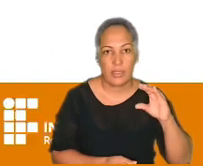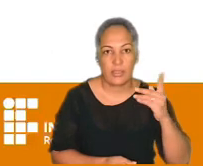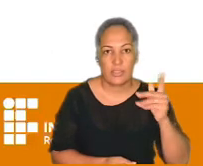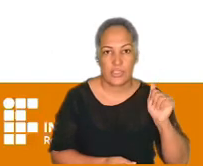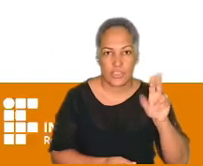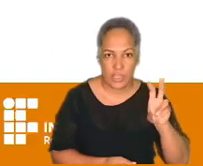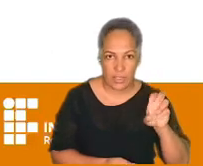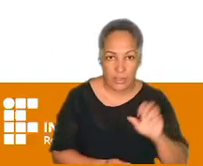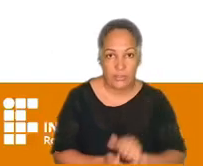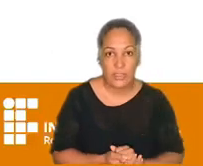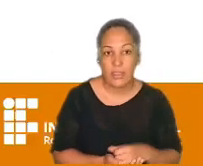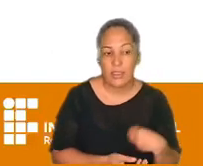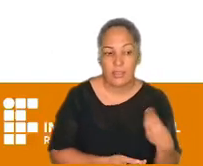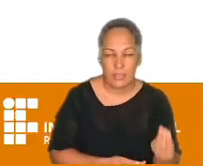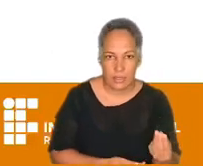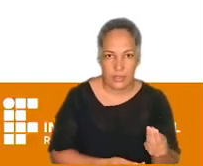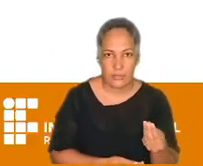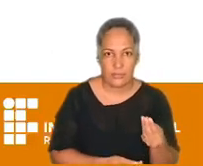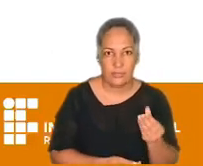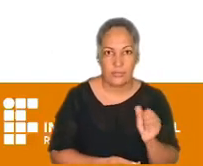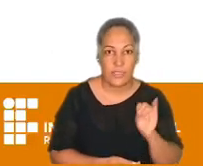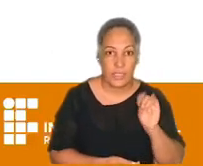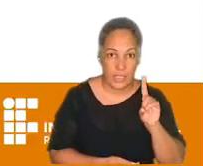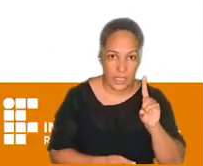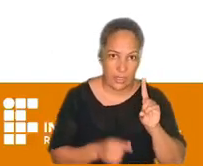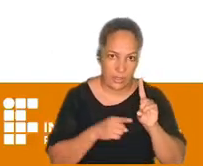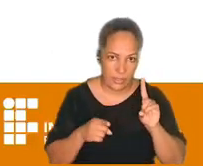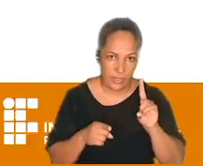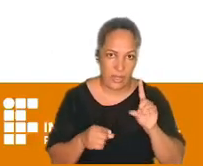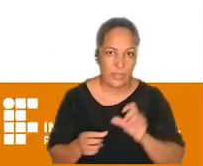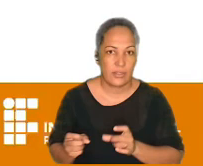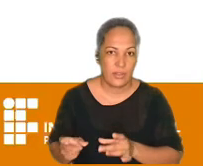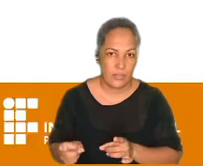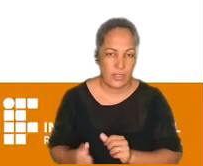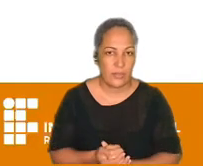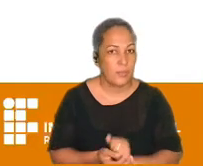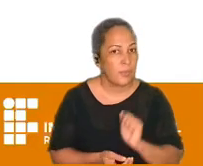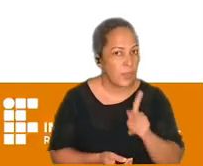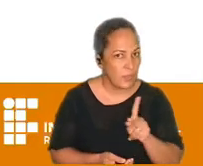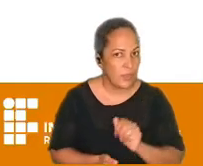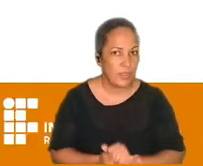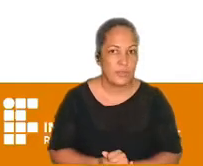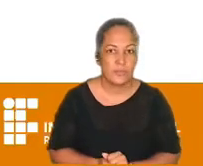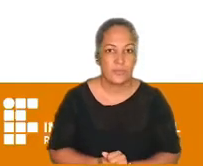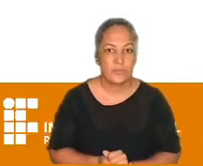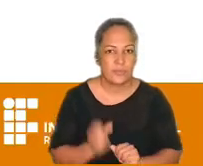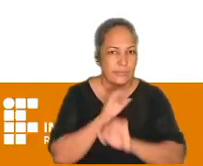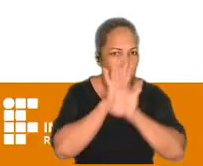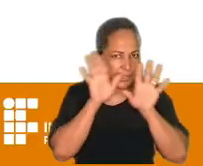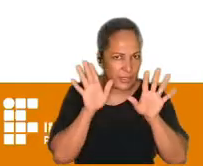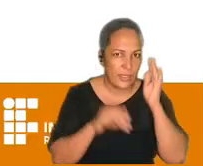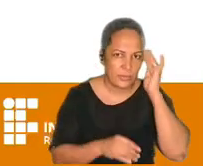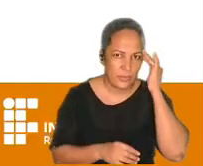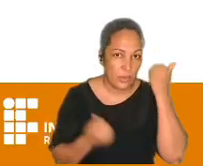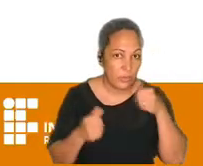a tabela entrega. Então, ela vai receber a chave de venda. ID underline venda. Ok, galera?